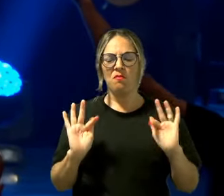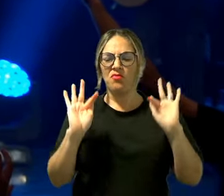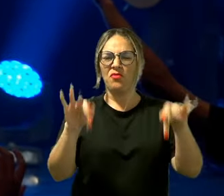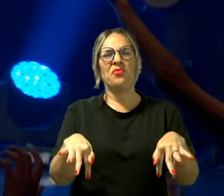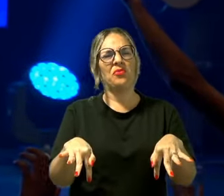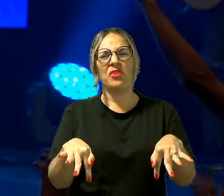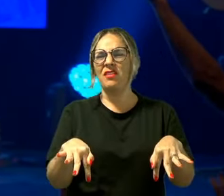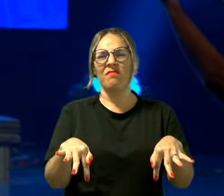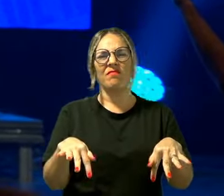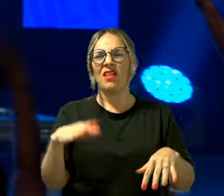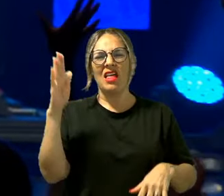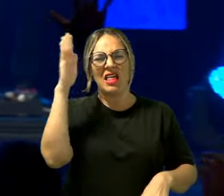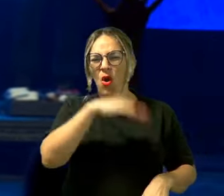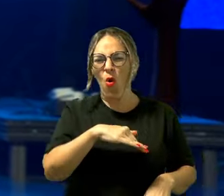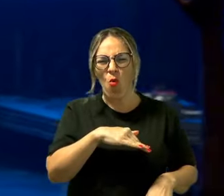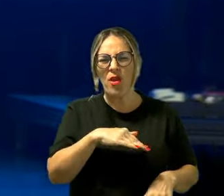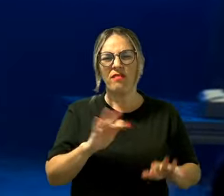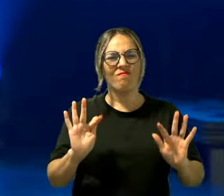na lama